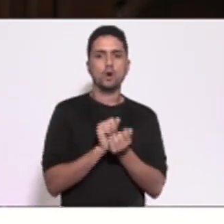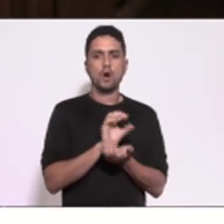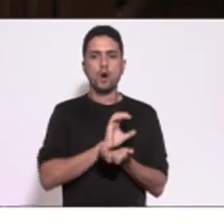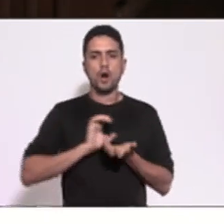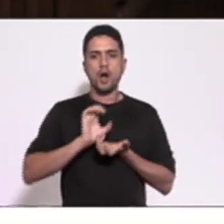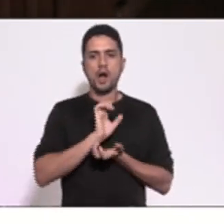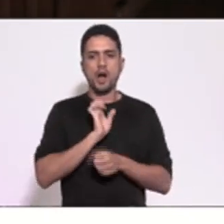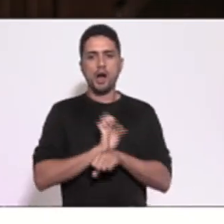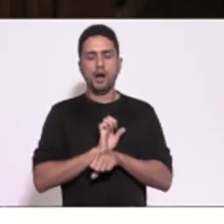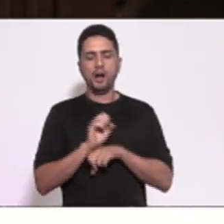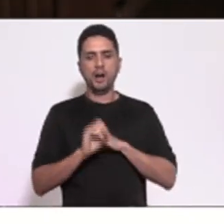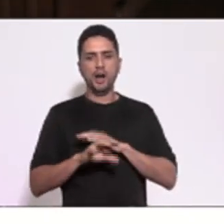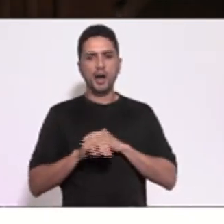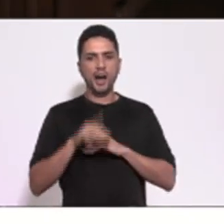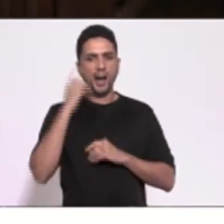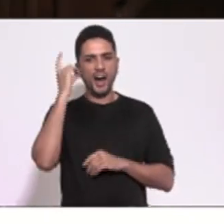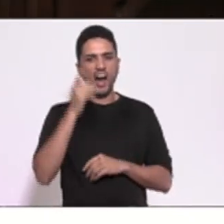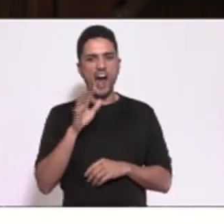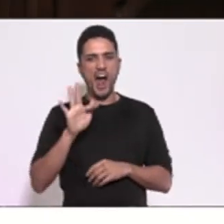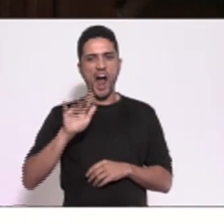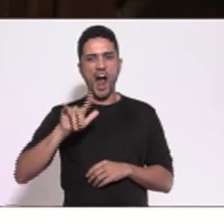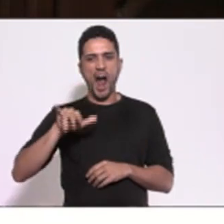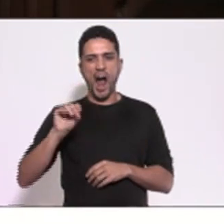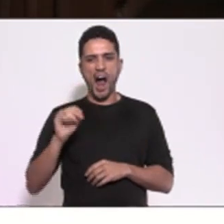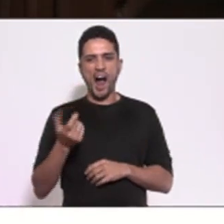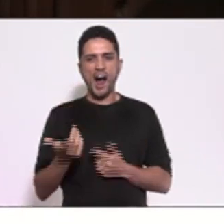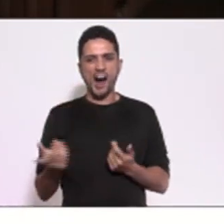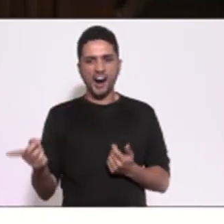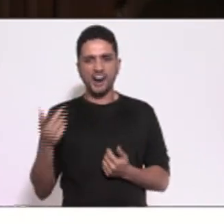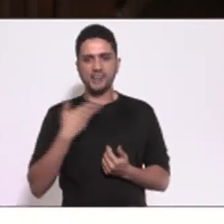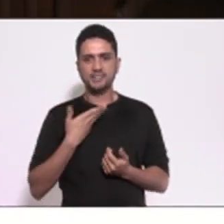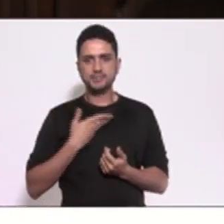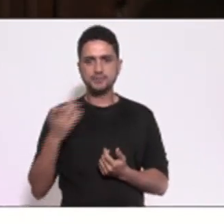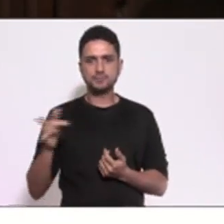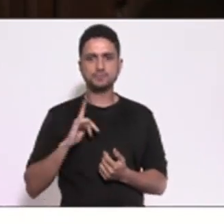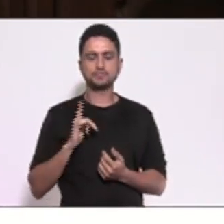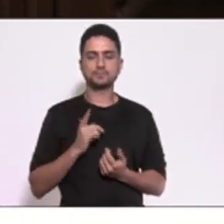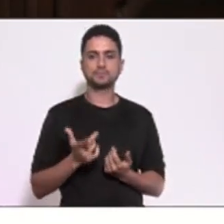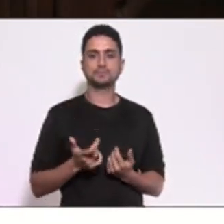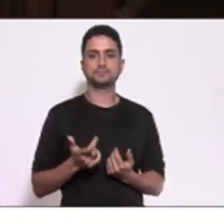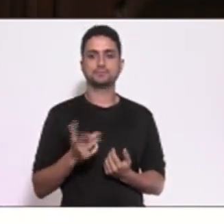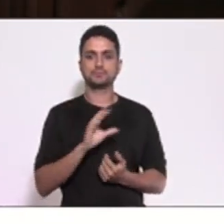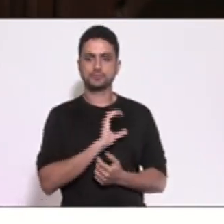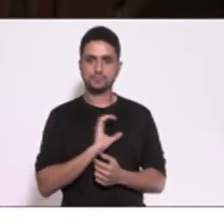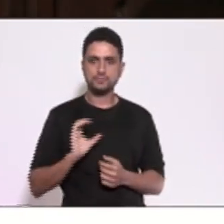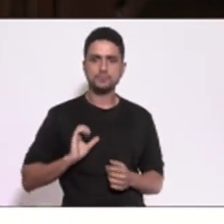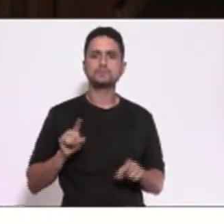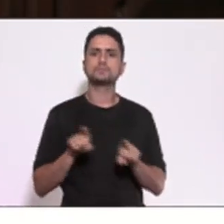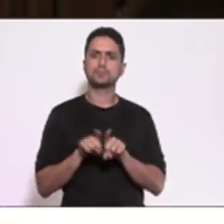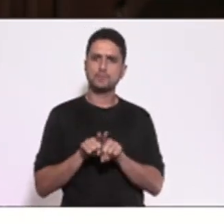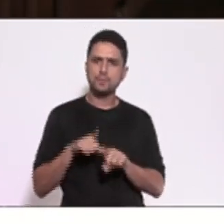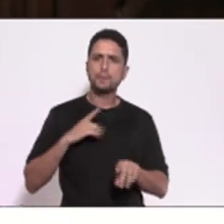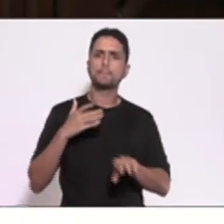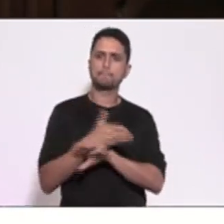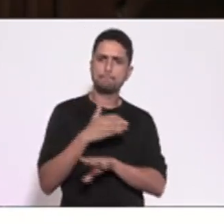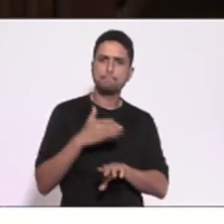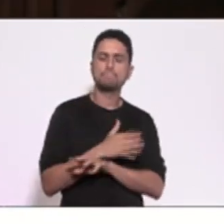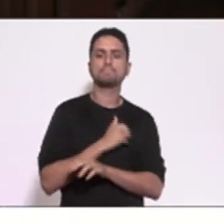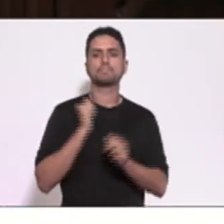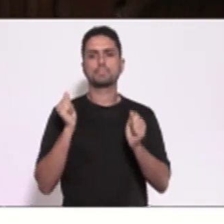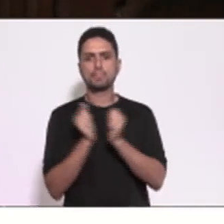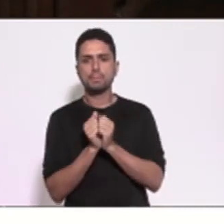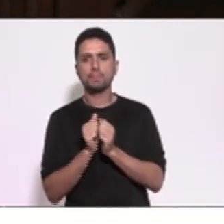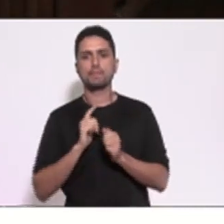Educação. O deputado Flávio Serafini, nosso companheiro da Comissão de Educação, presidente da comissão, também está participando desse esforço. Haverá